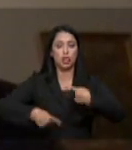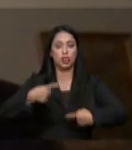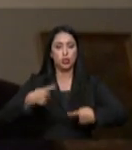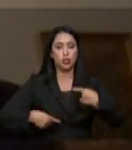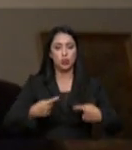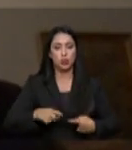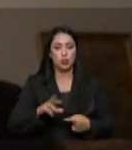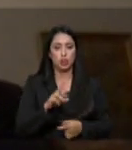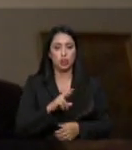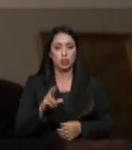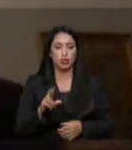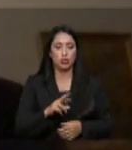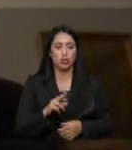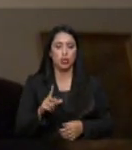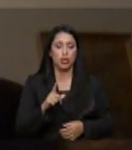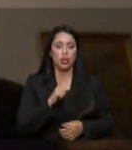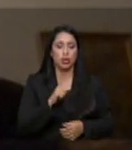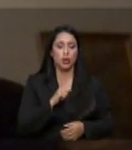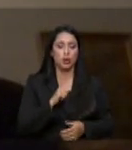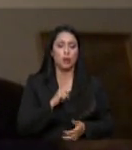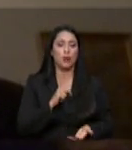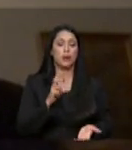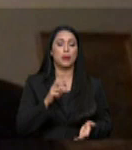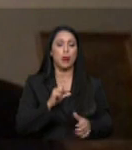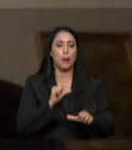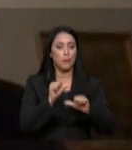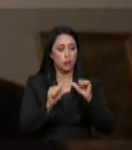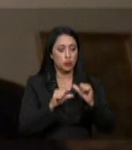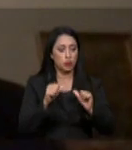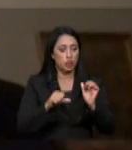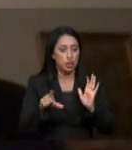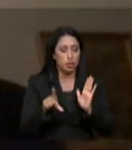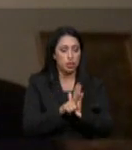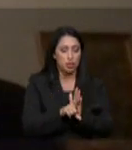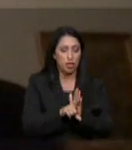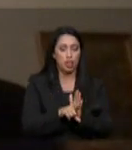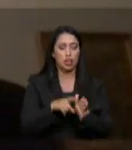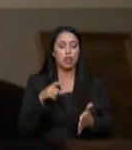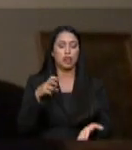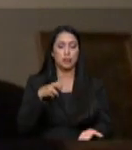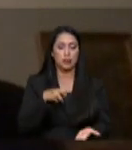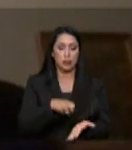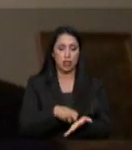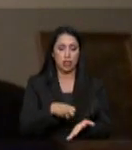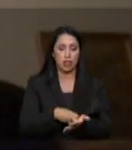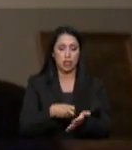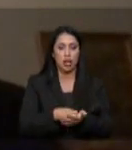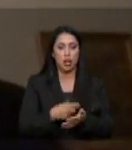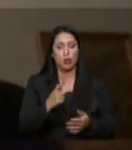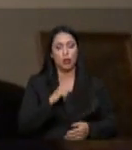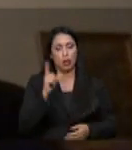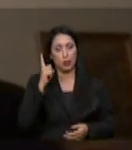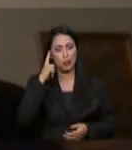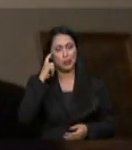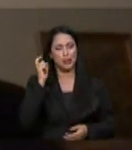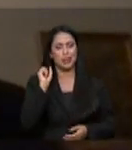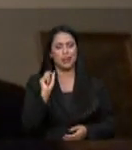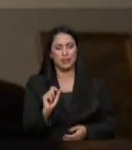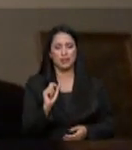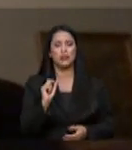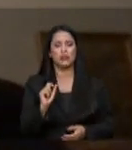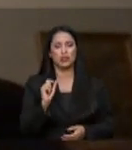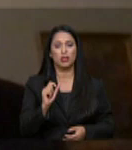o acordo de não persecução penal eu entendo que esta é uma temática que ainda deve ser bastante é